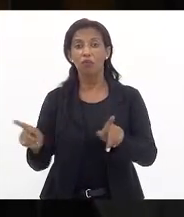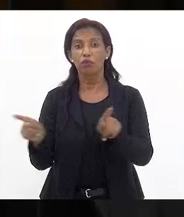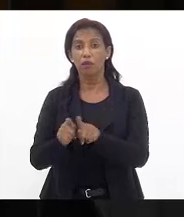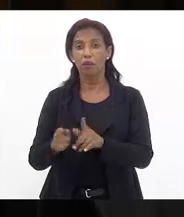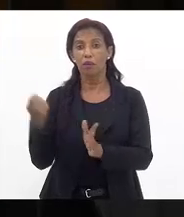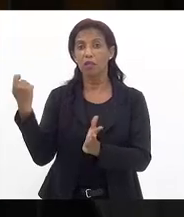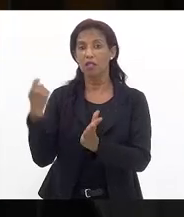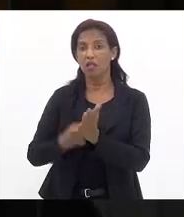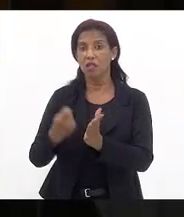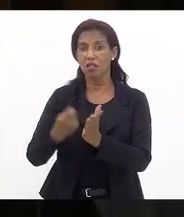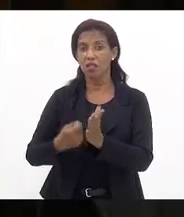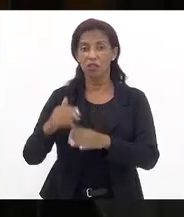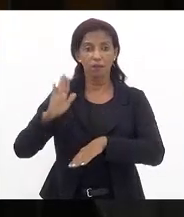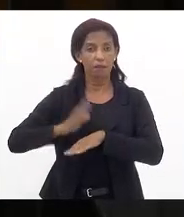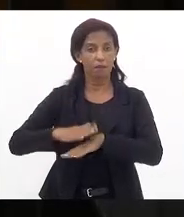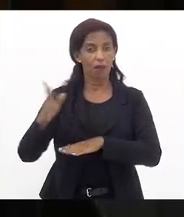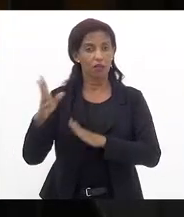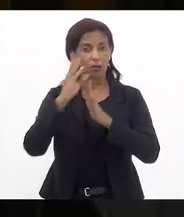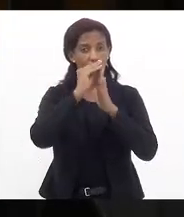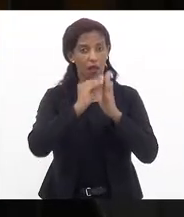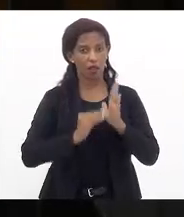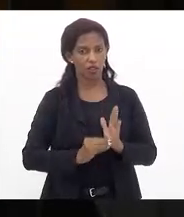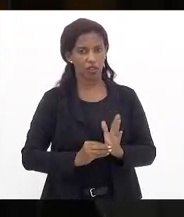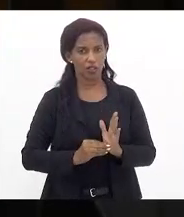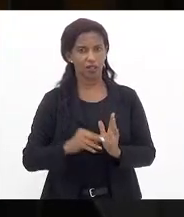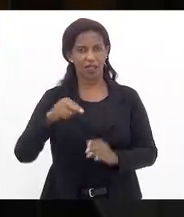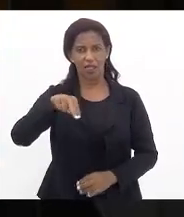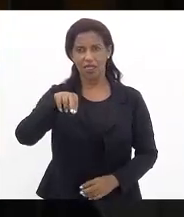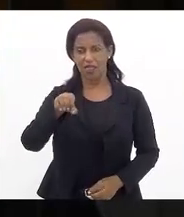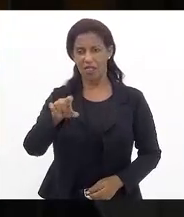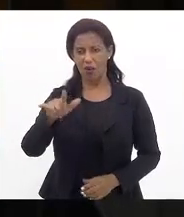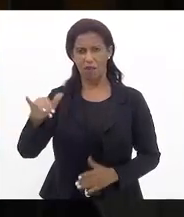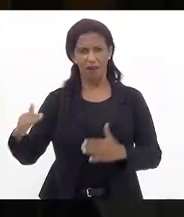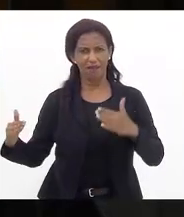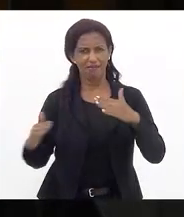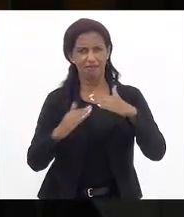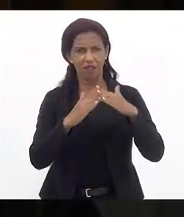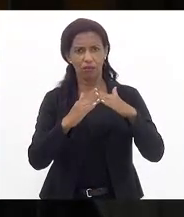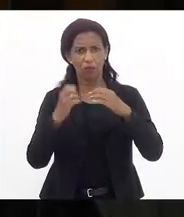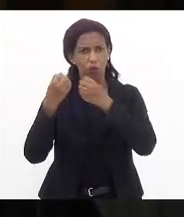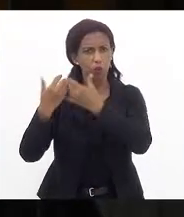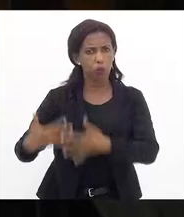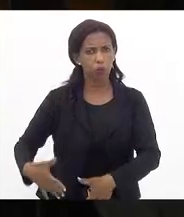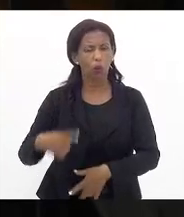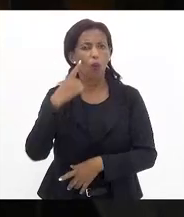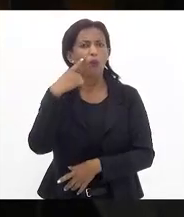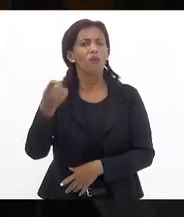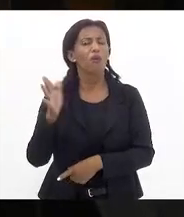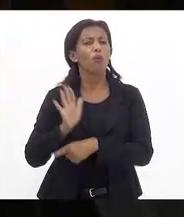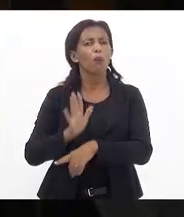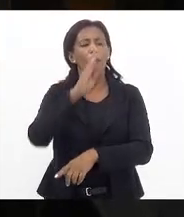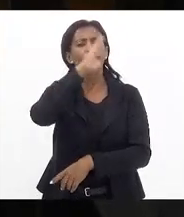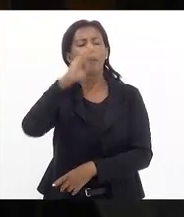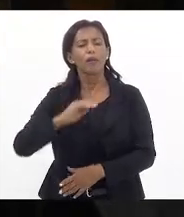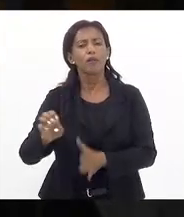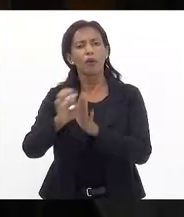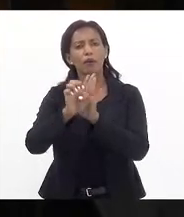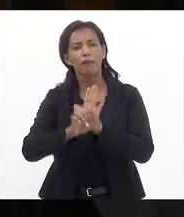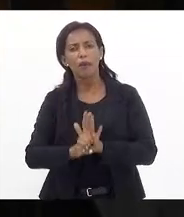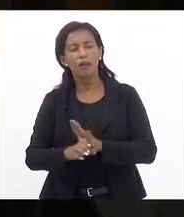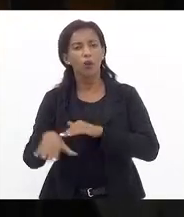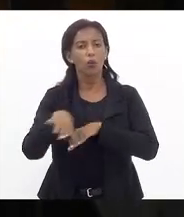esse regime, que é mais uma agenda do neoliberalismo, teto de gastos. O que serviu ao Brasil a emenda